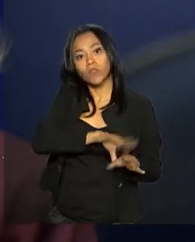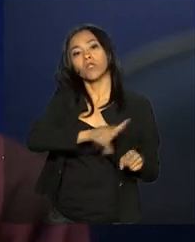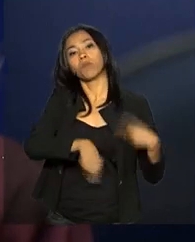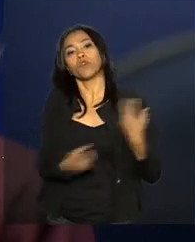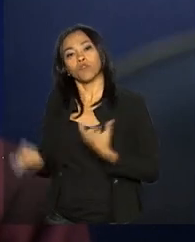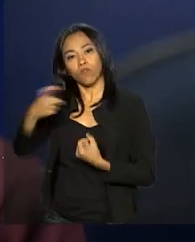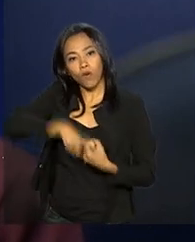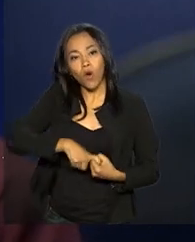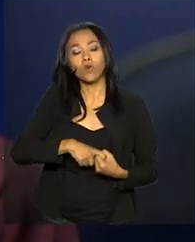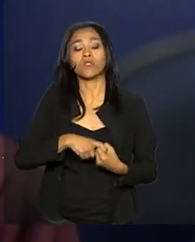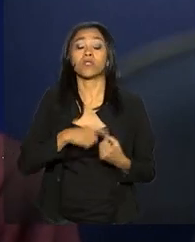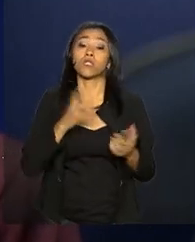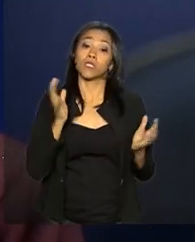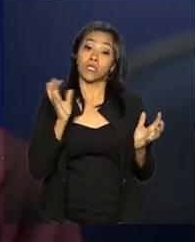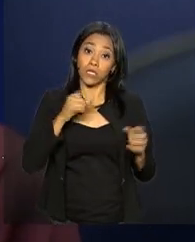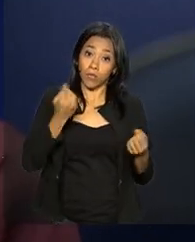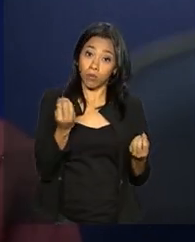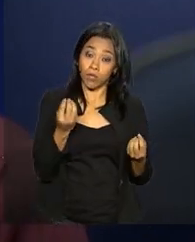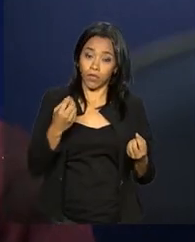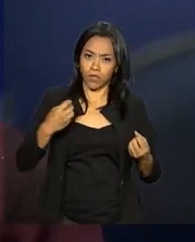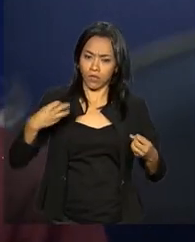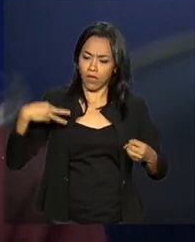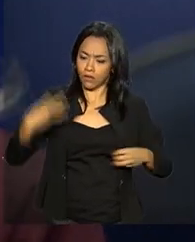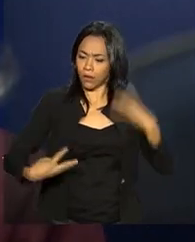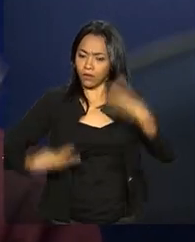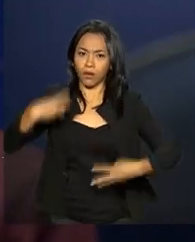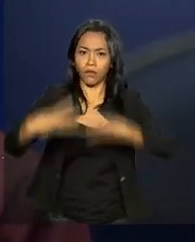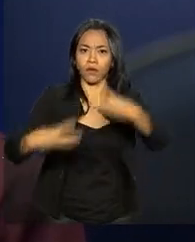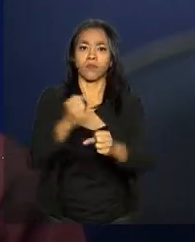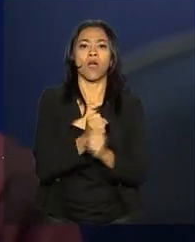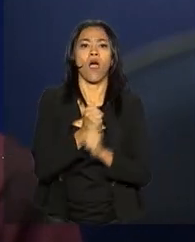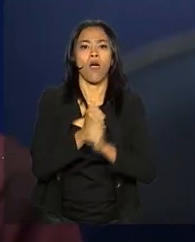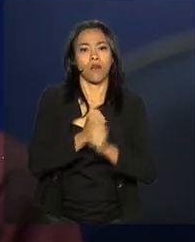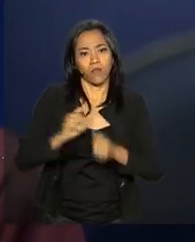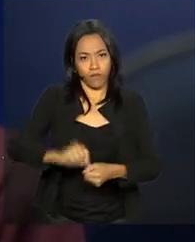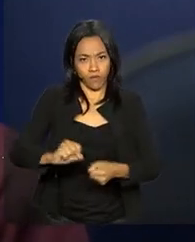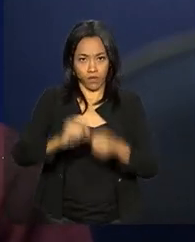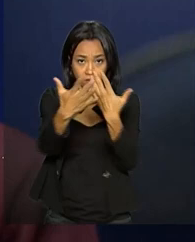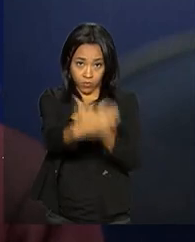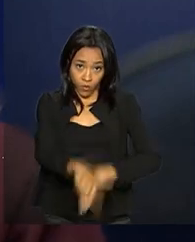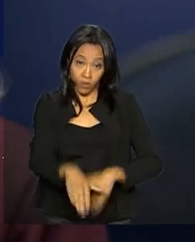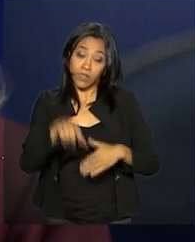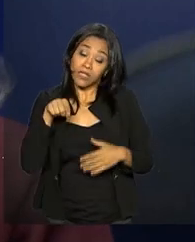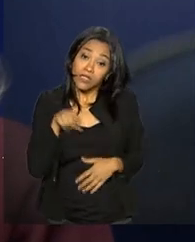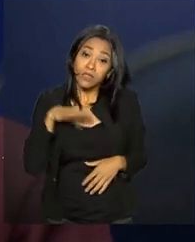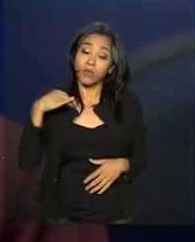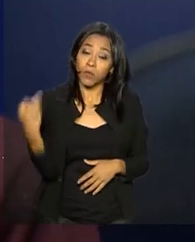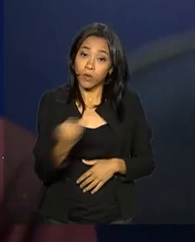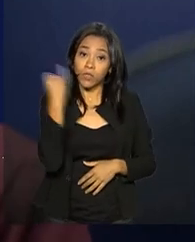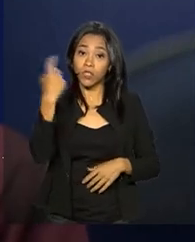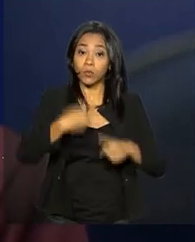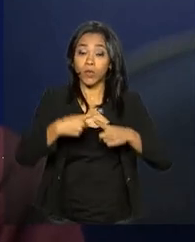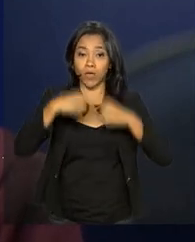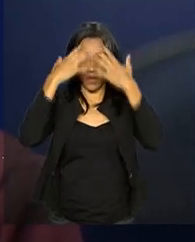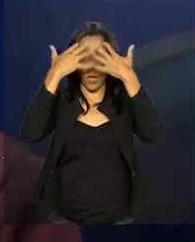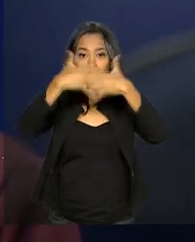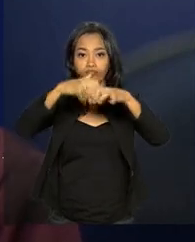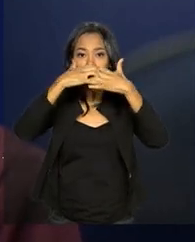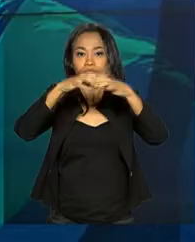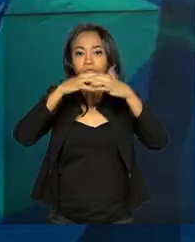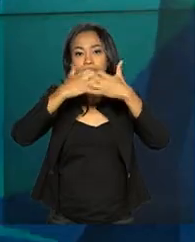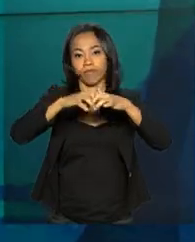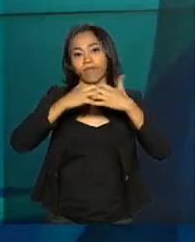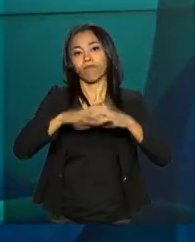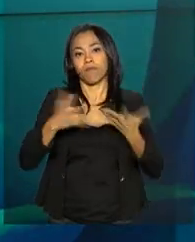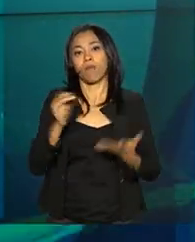novo a cada três anos. E o desempenho dos alunos tem sido um fator muito importante de reflexão para as instituições.